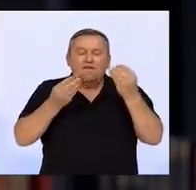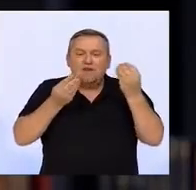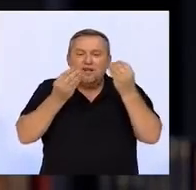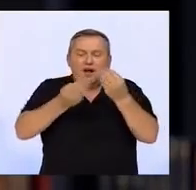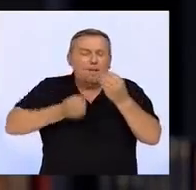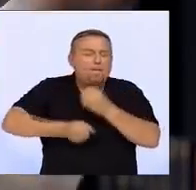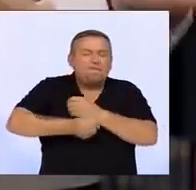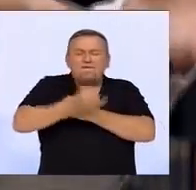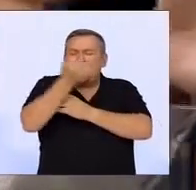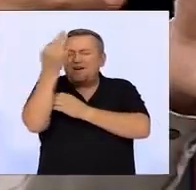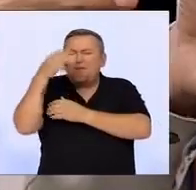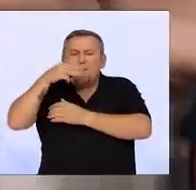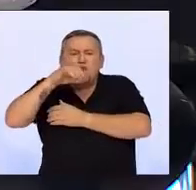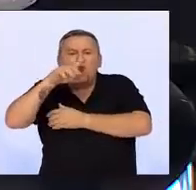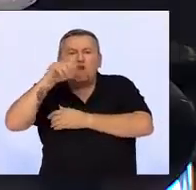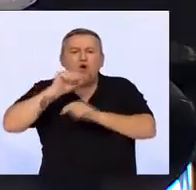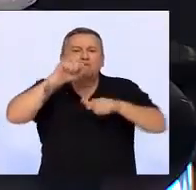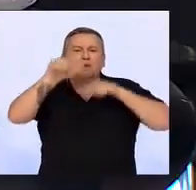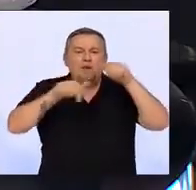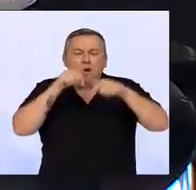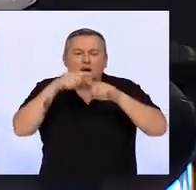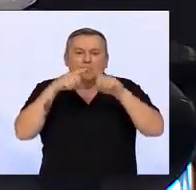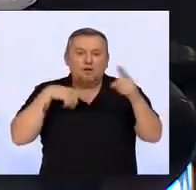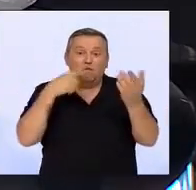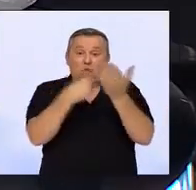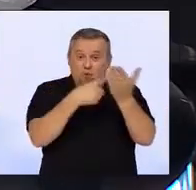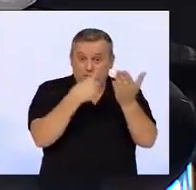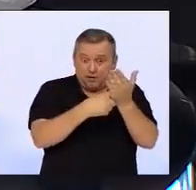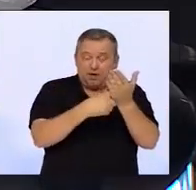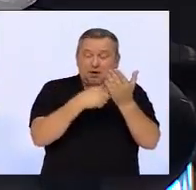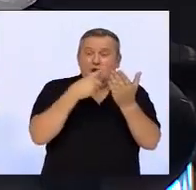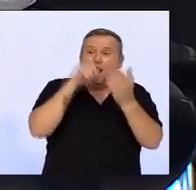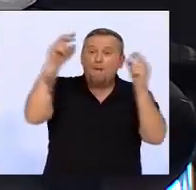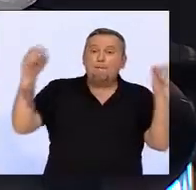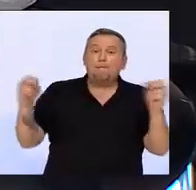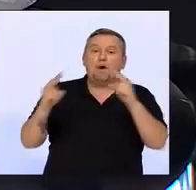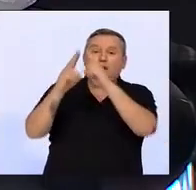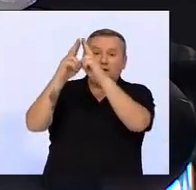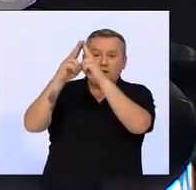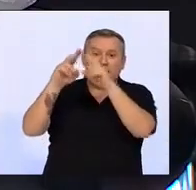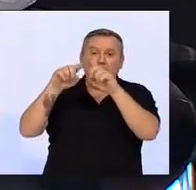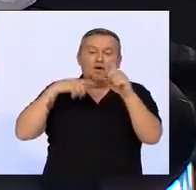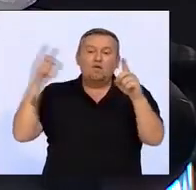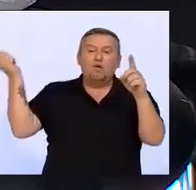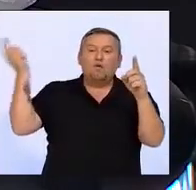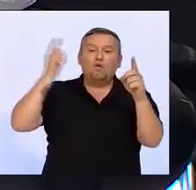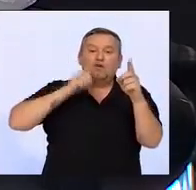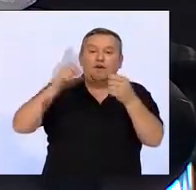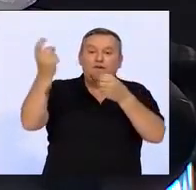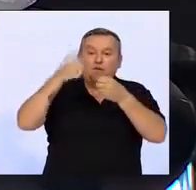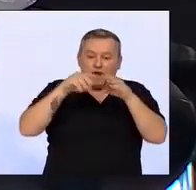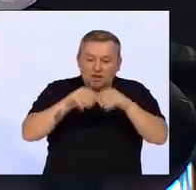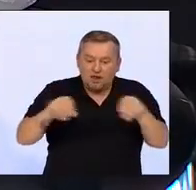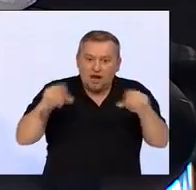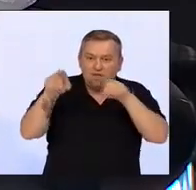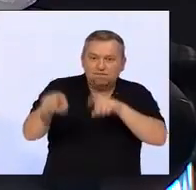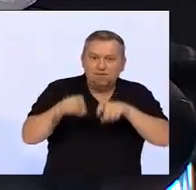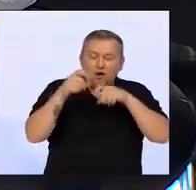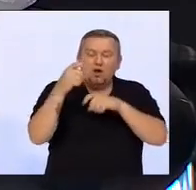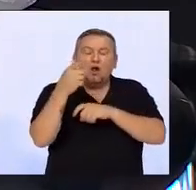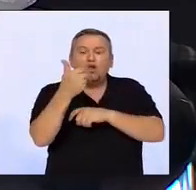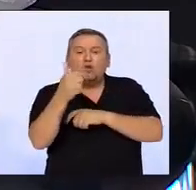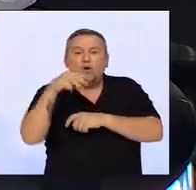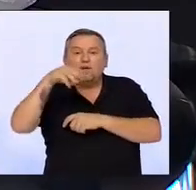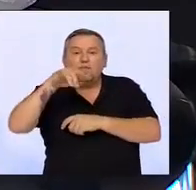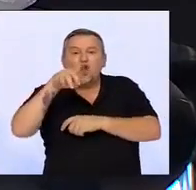empregos, bons empregos. Eu tenho que, para cumprir o Acordo de Paris, recuperar 12 milhões de hectares de terra. Isso é trabalho rápido, trabalho de